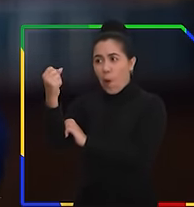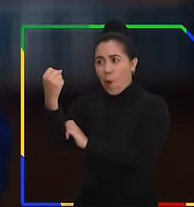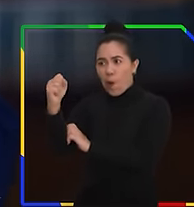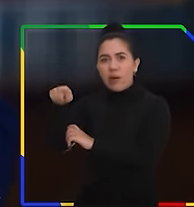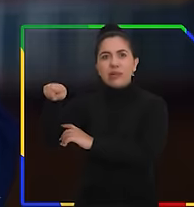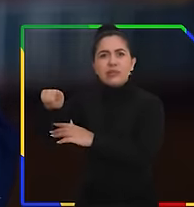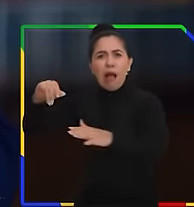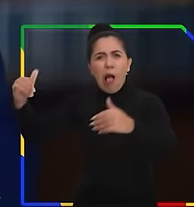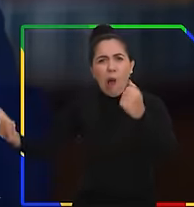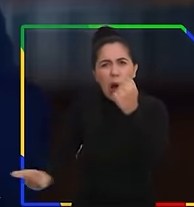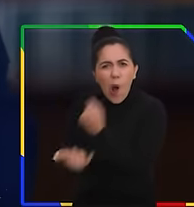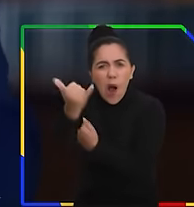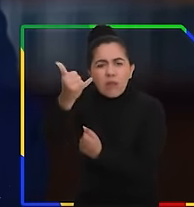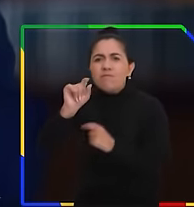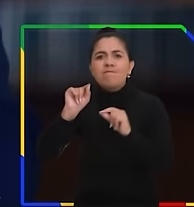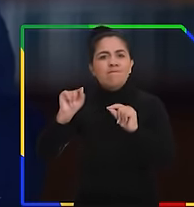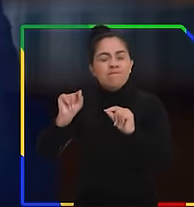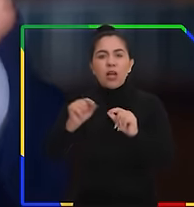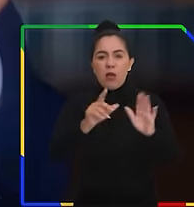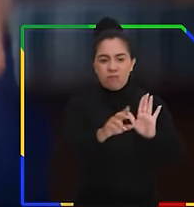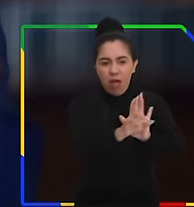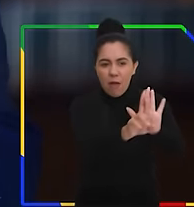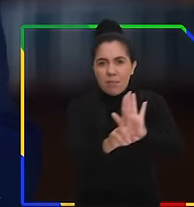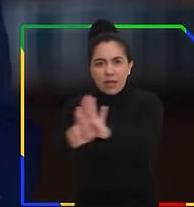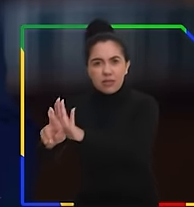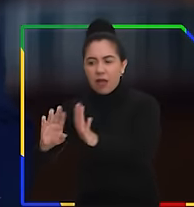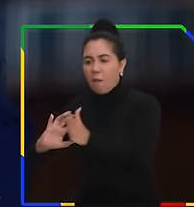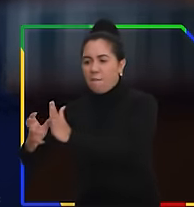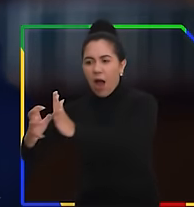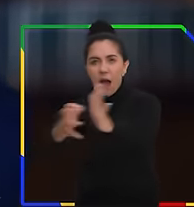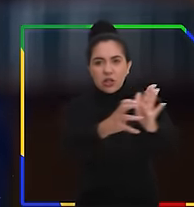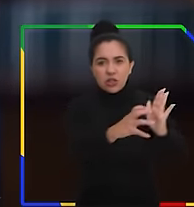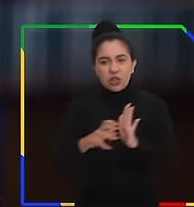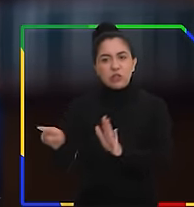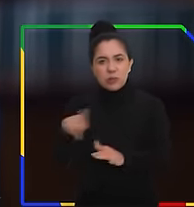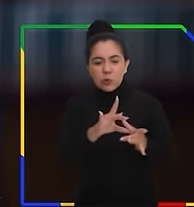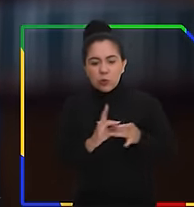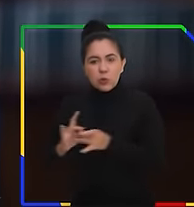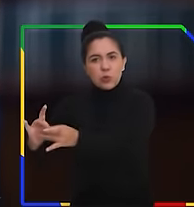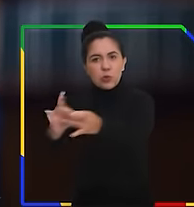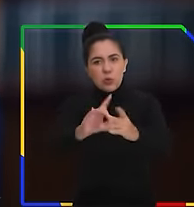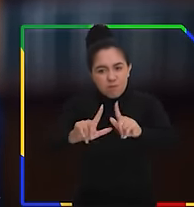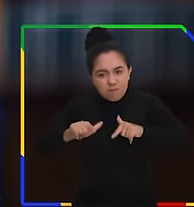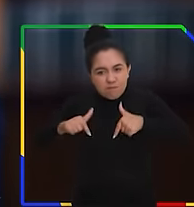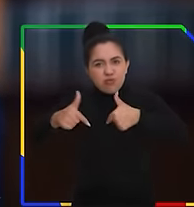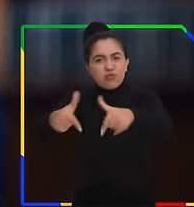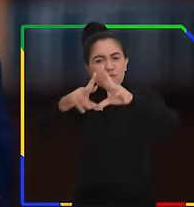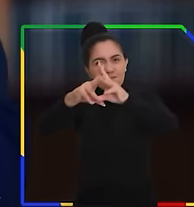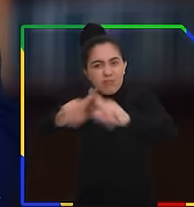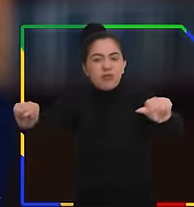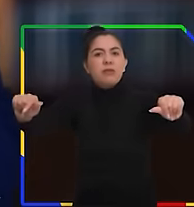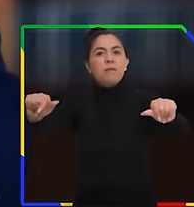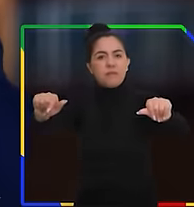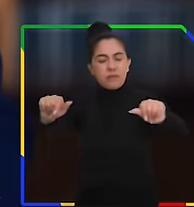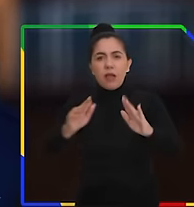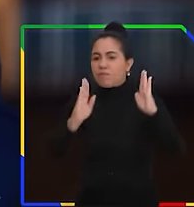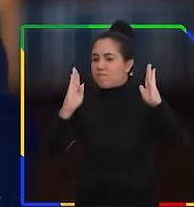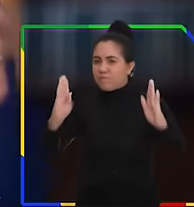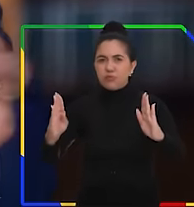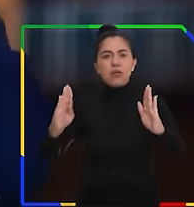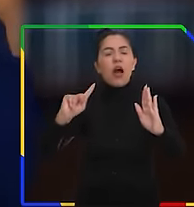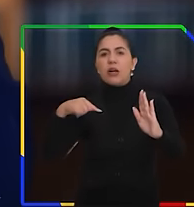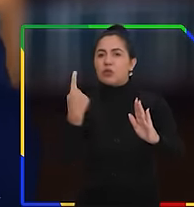2023, quando democratas de quase todos os partidos se uniram para derrotar a tentativa de golpe. Daquele dia em